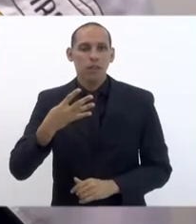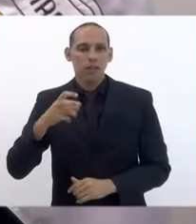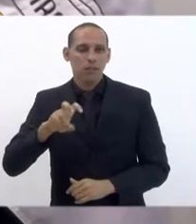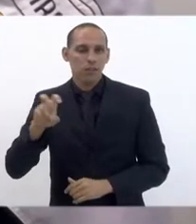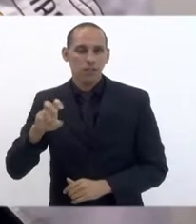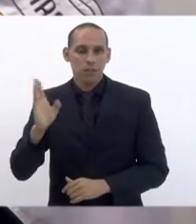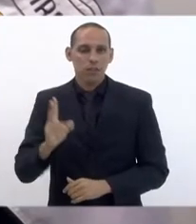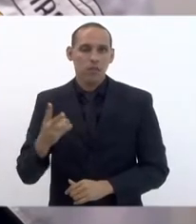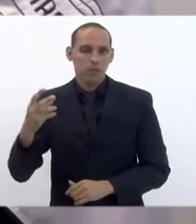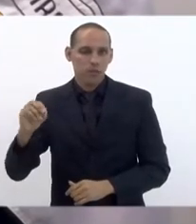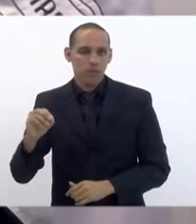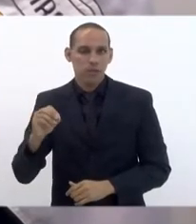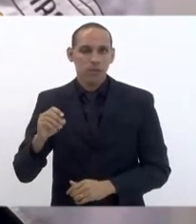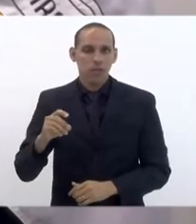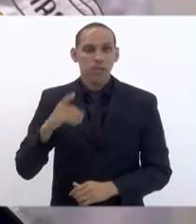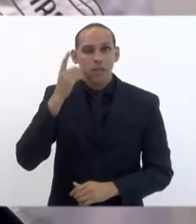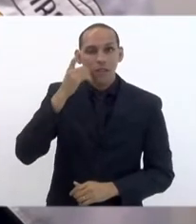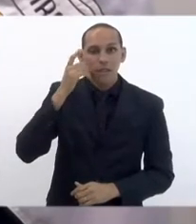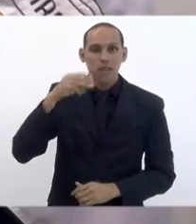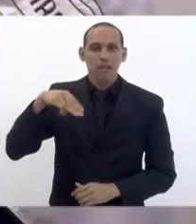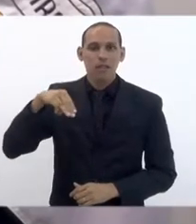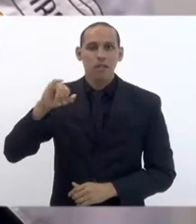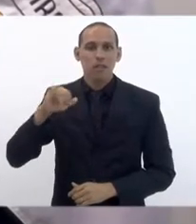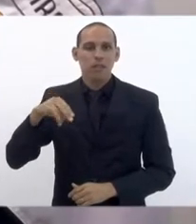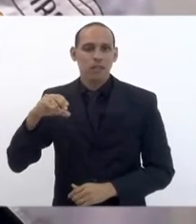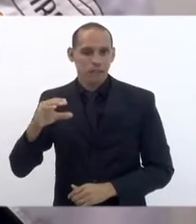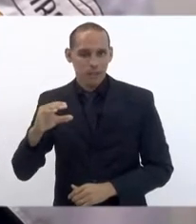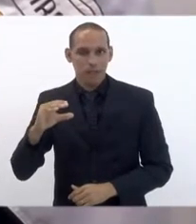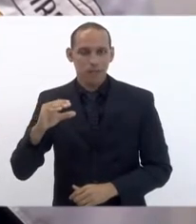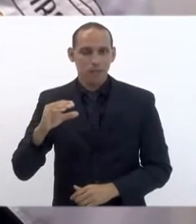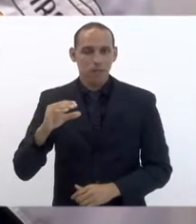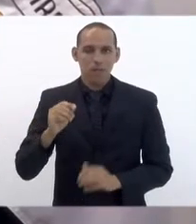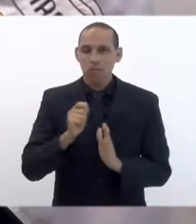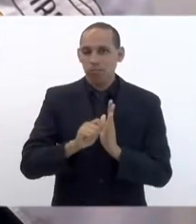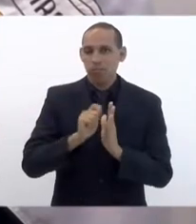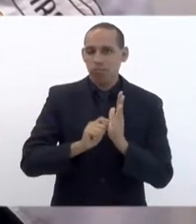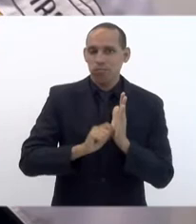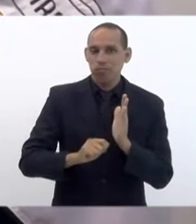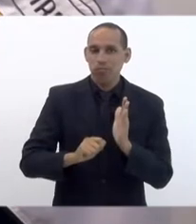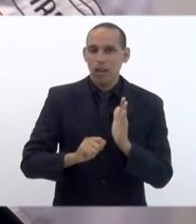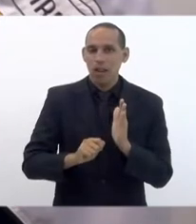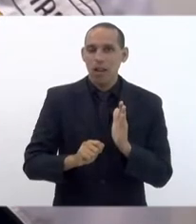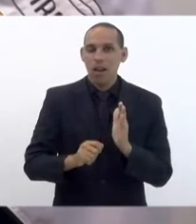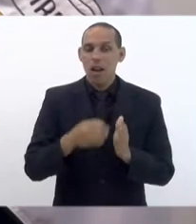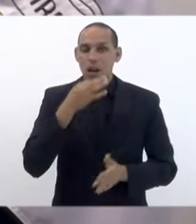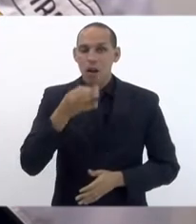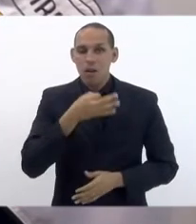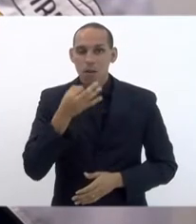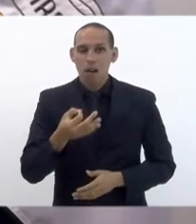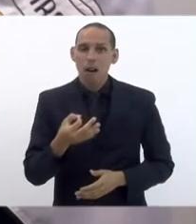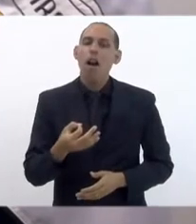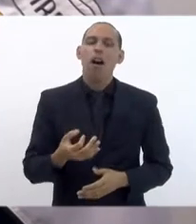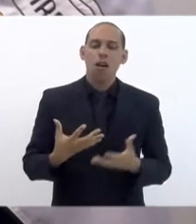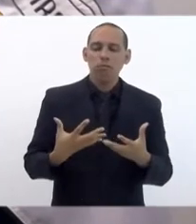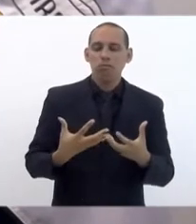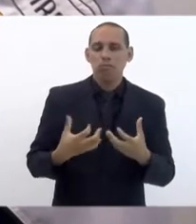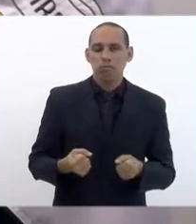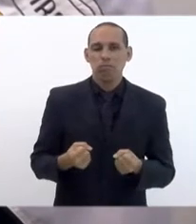Autoria do deputado Carlos Mink. O parecer é favorável ao substitutivo da Comissão de Defesa do Meio Ambiente, com